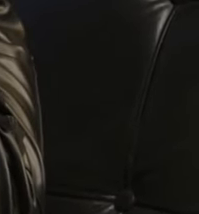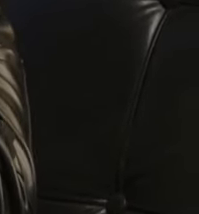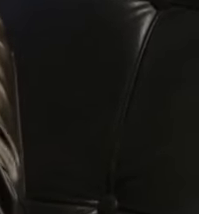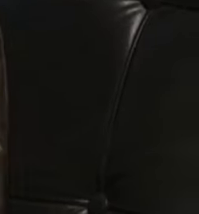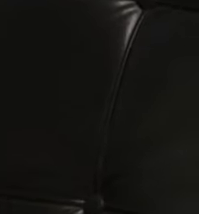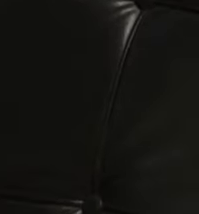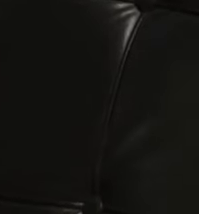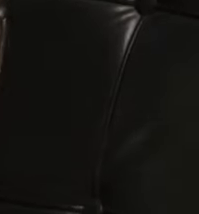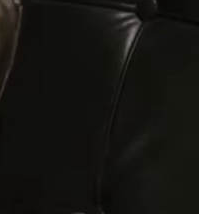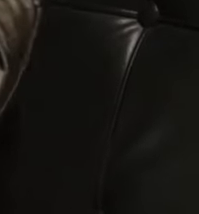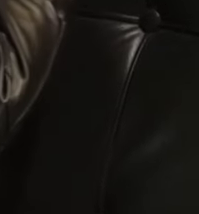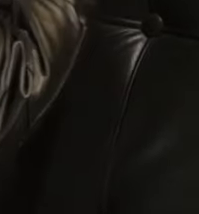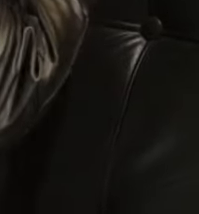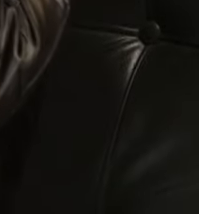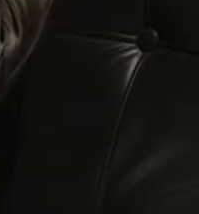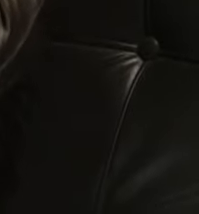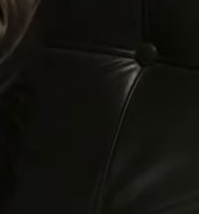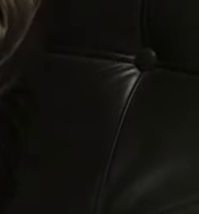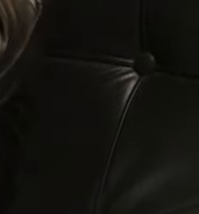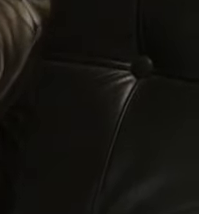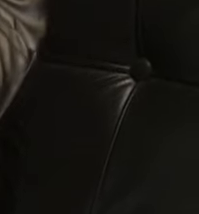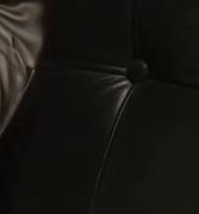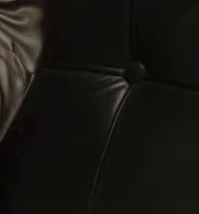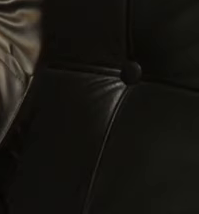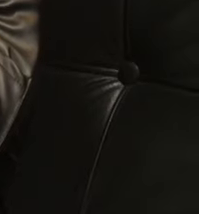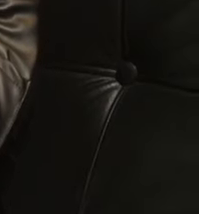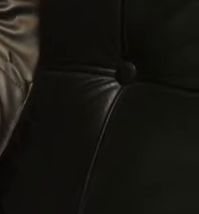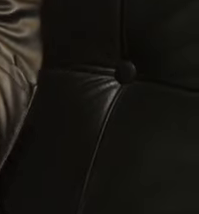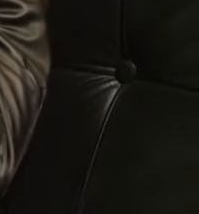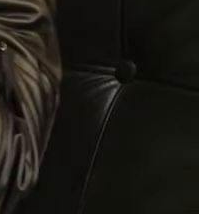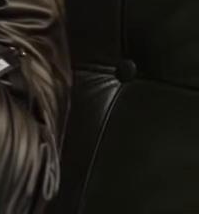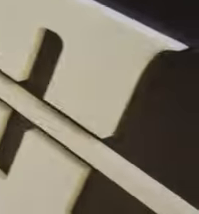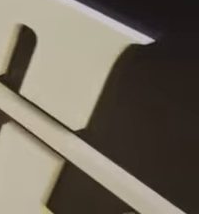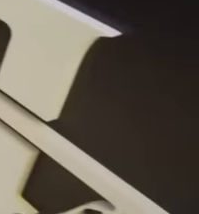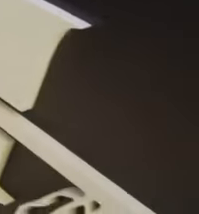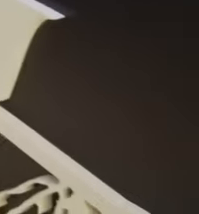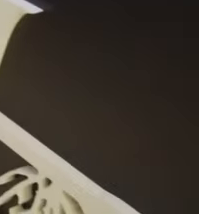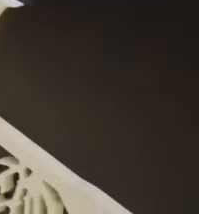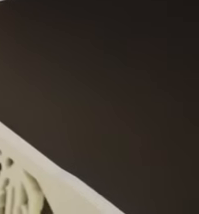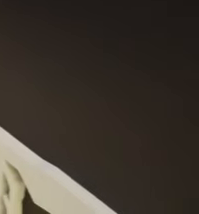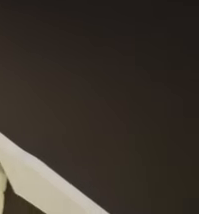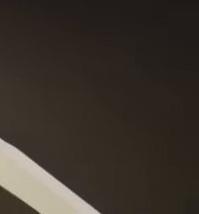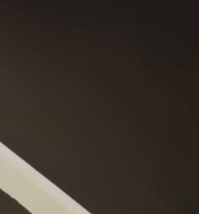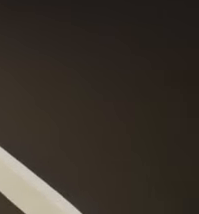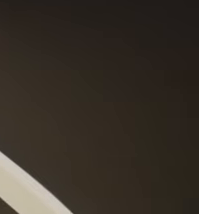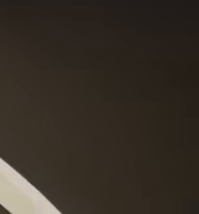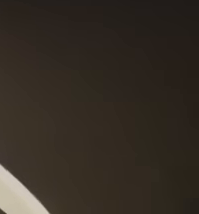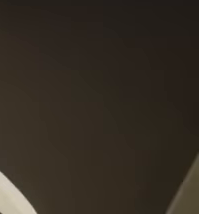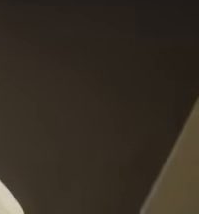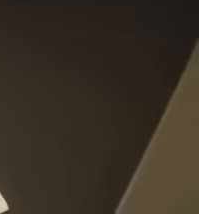Ah. Olha. Esse é o doce da alma, hein? Tribo da periferia na live, pô. Ei.